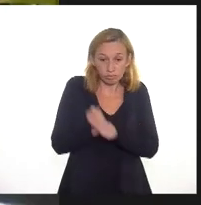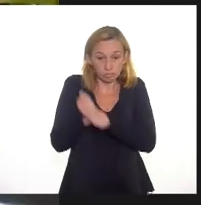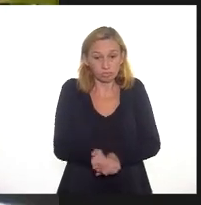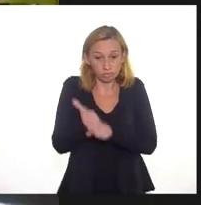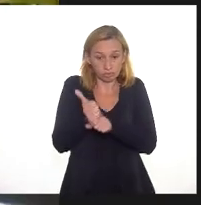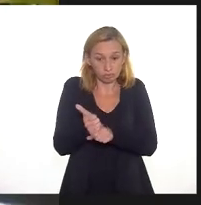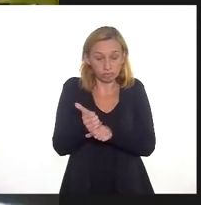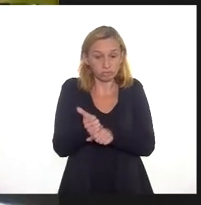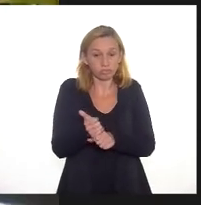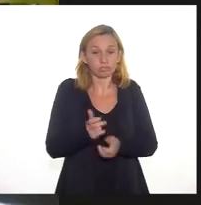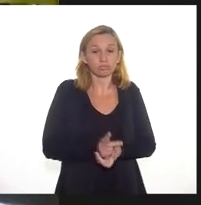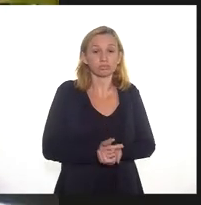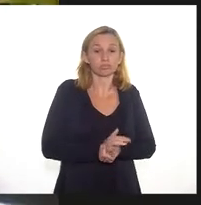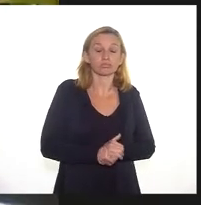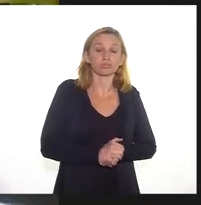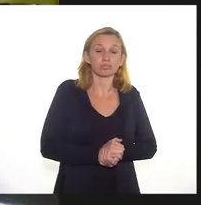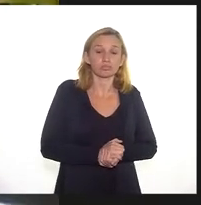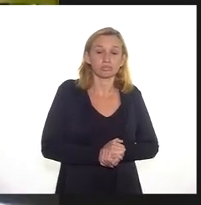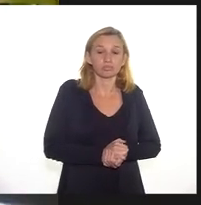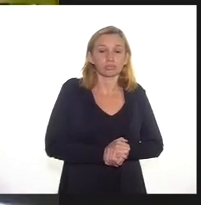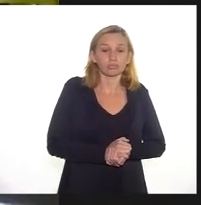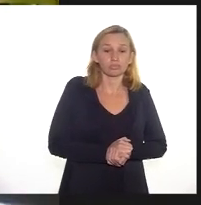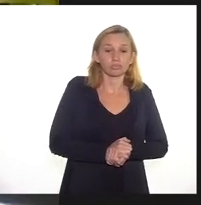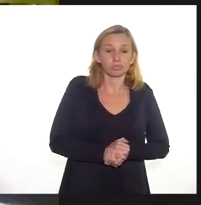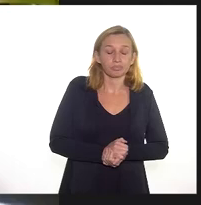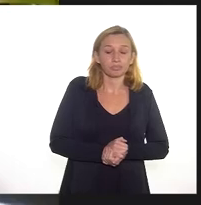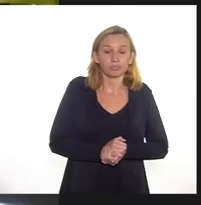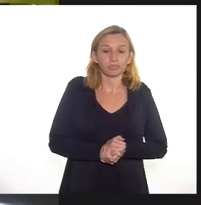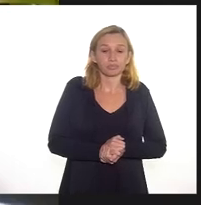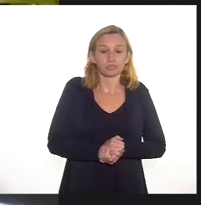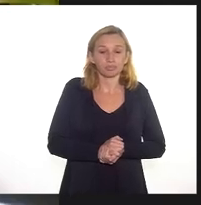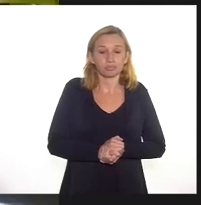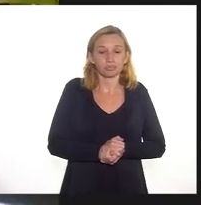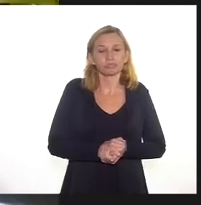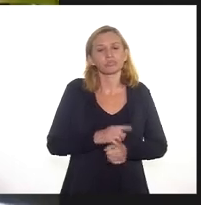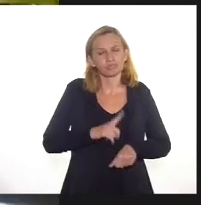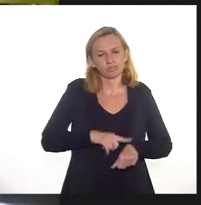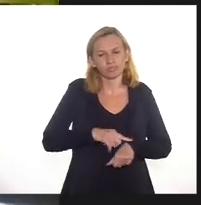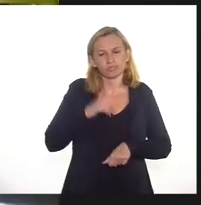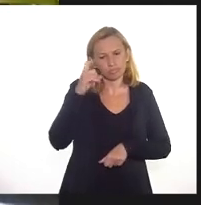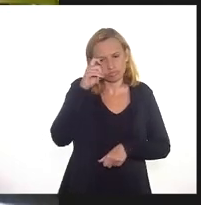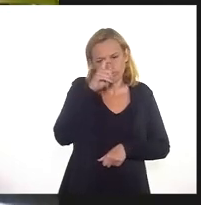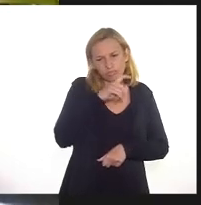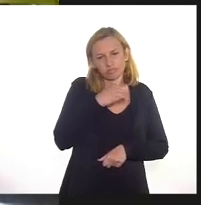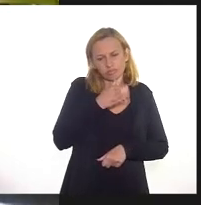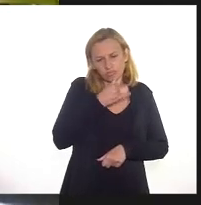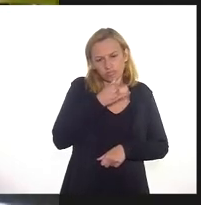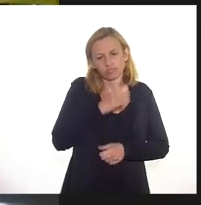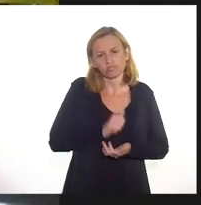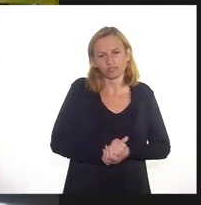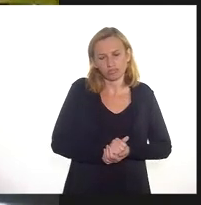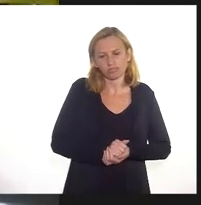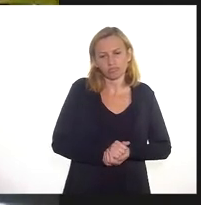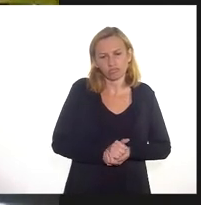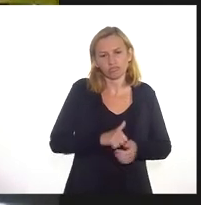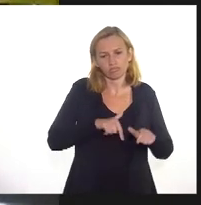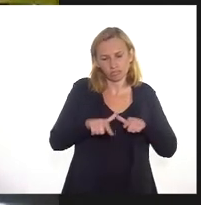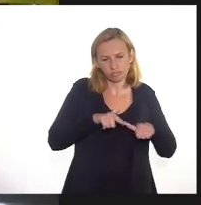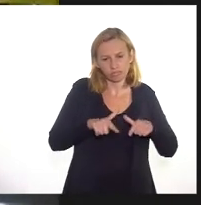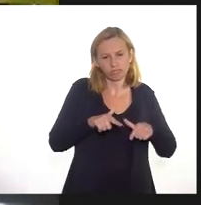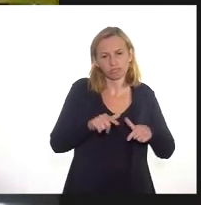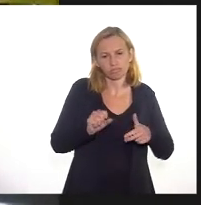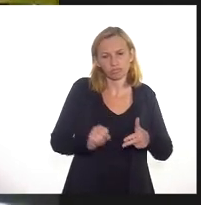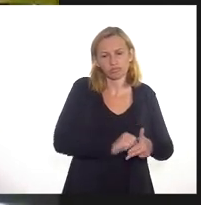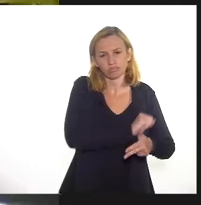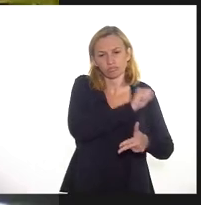colocou, inclusive, numa situação muito delicada com relação ao papel do